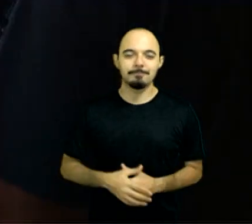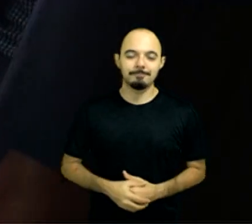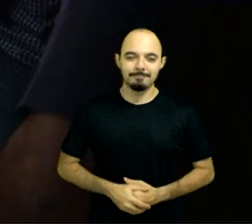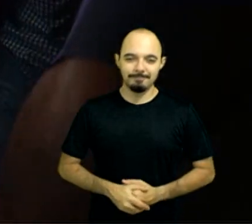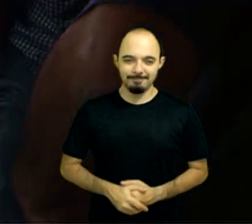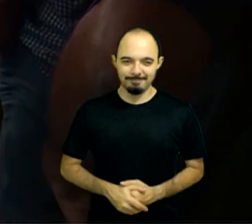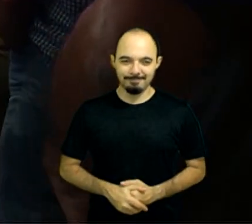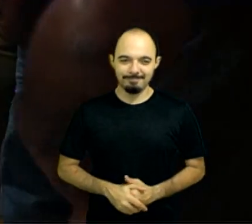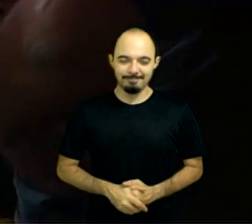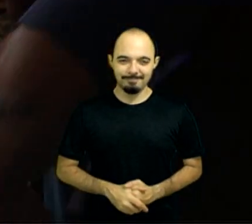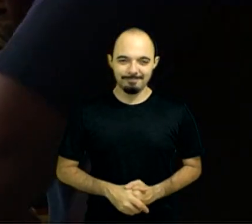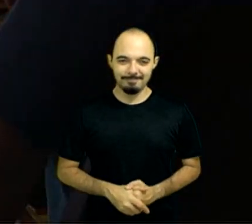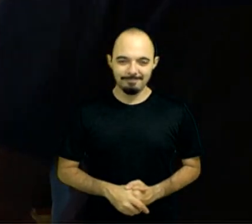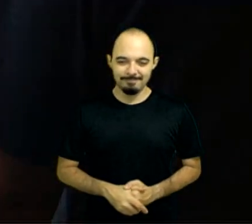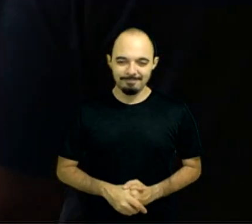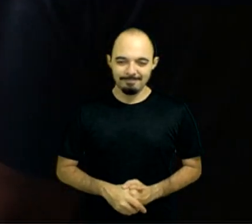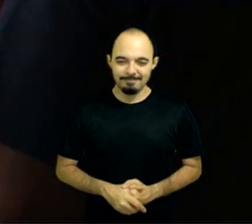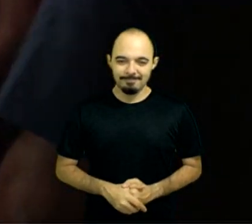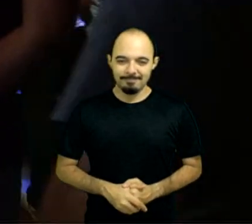Pode vir, gente, mais pra cá.